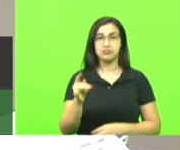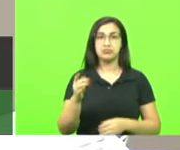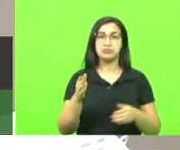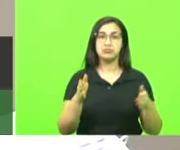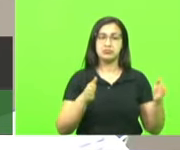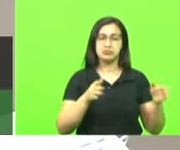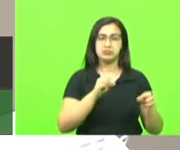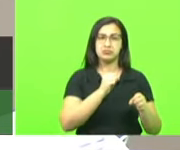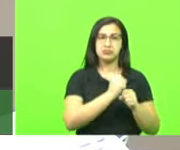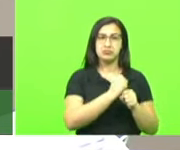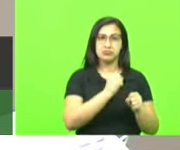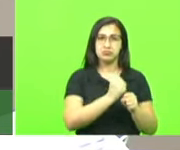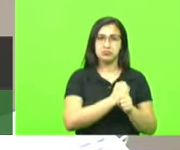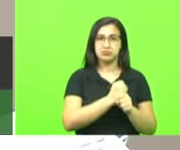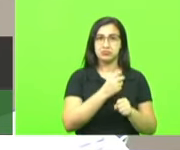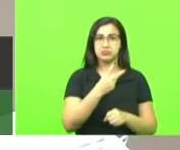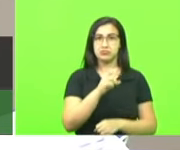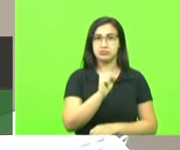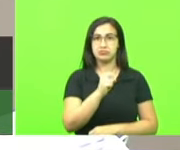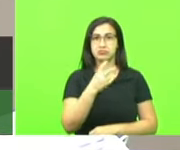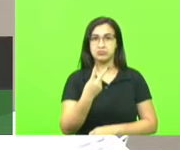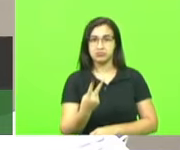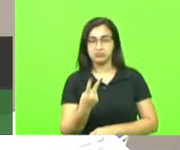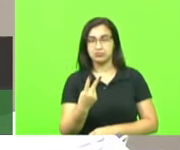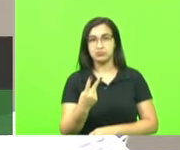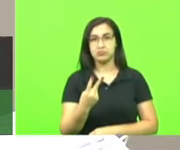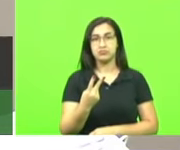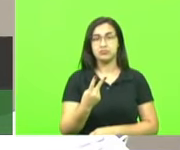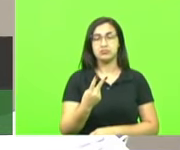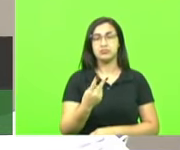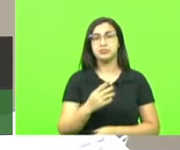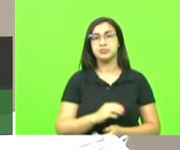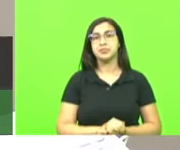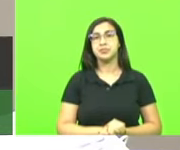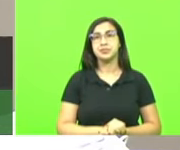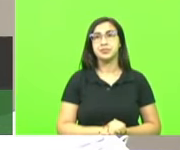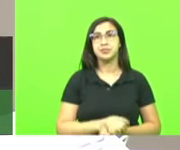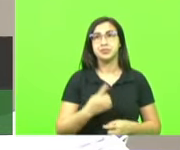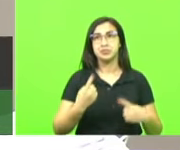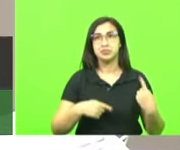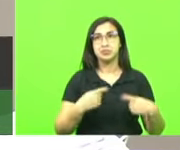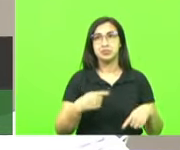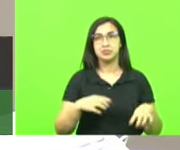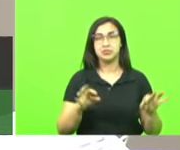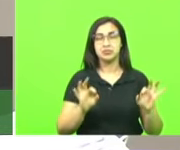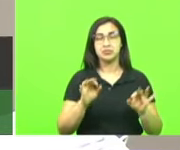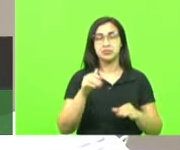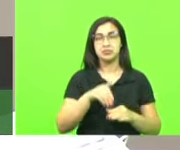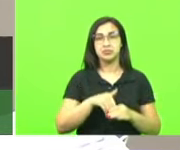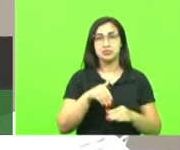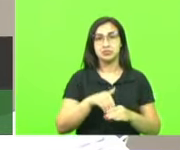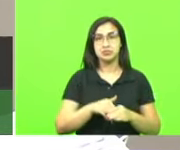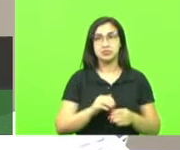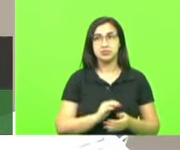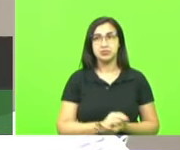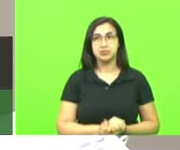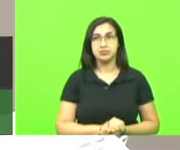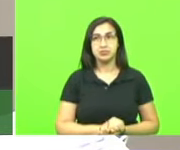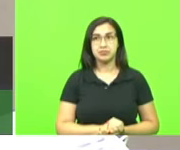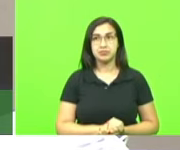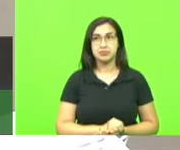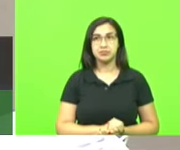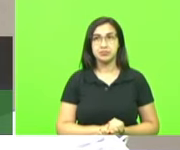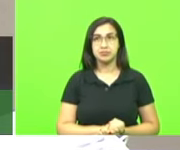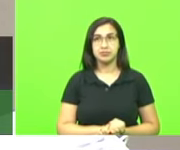BR-282 entre os municípios de Ponte Serrada e Irani, em discussão. Não havendo quem queira discutir, em votação, deputados